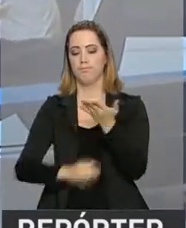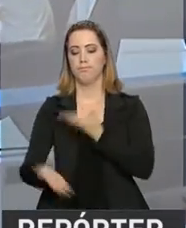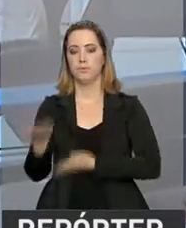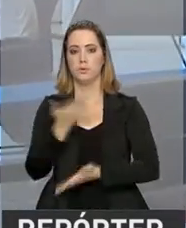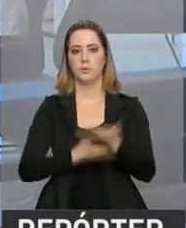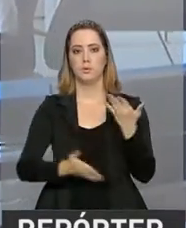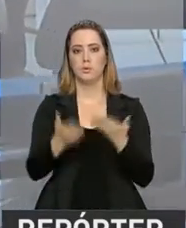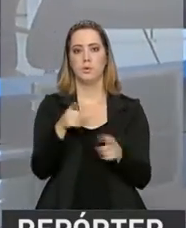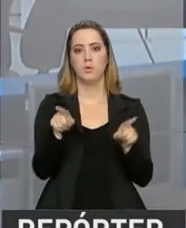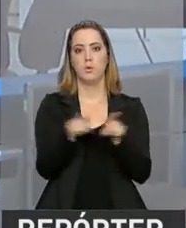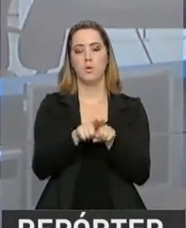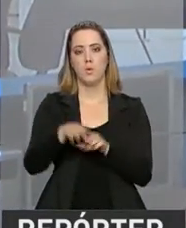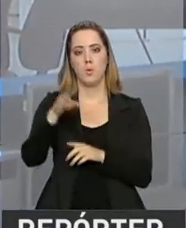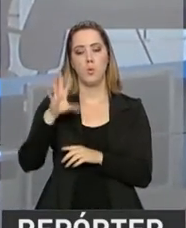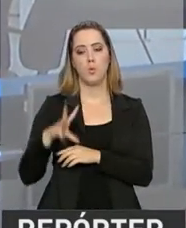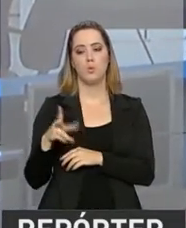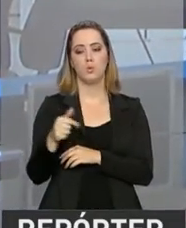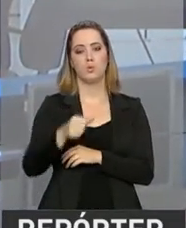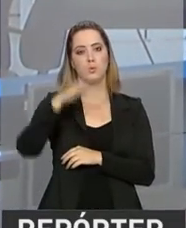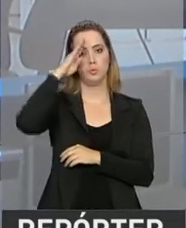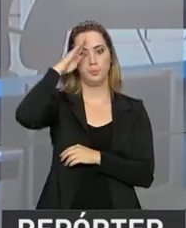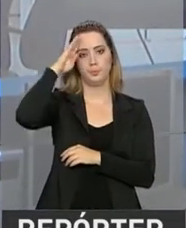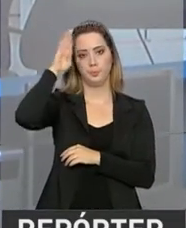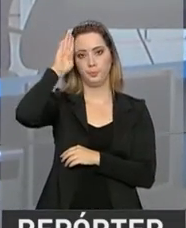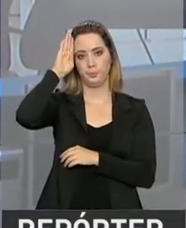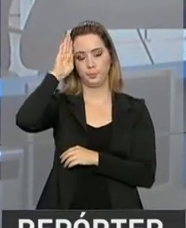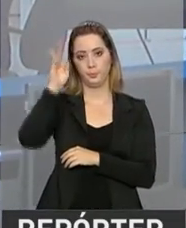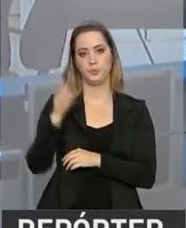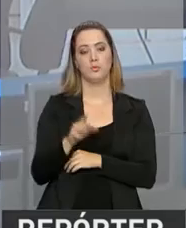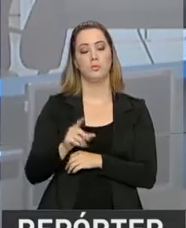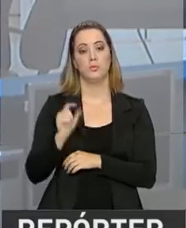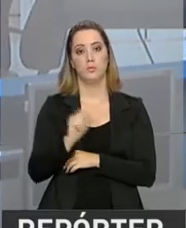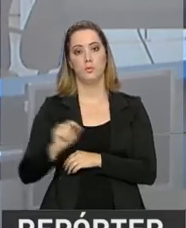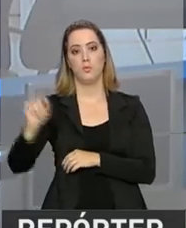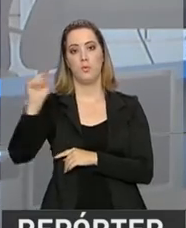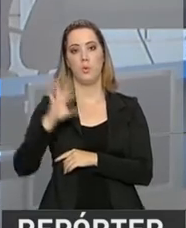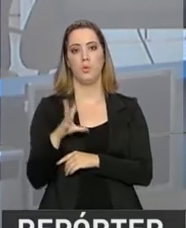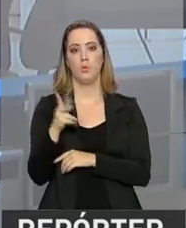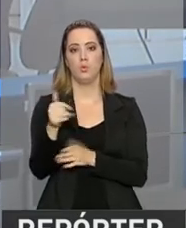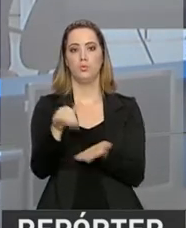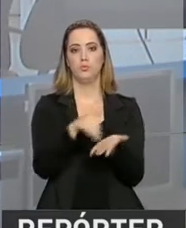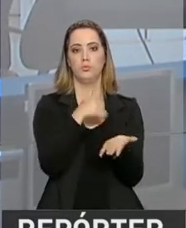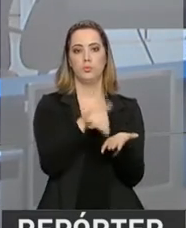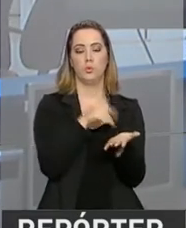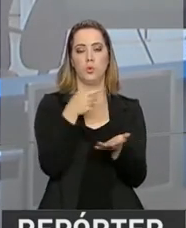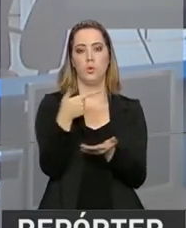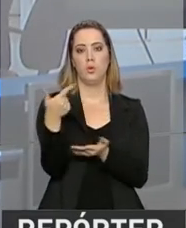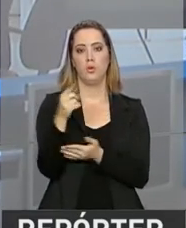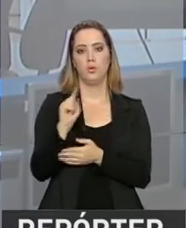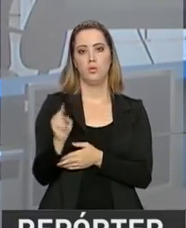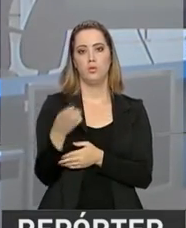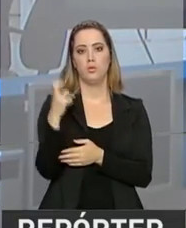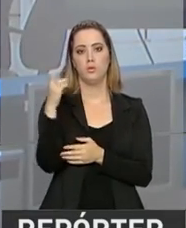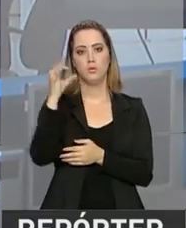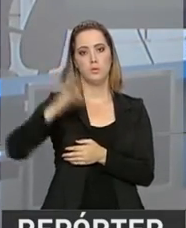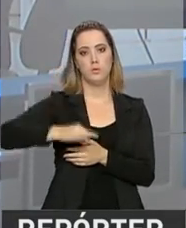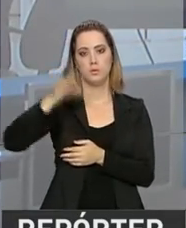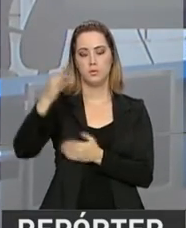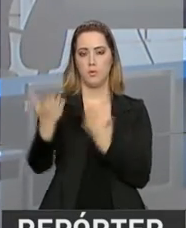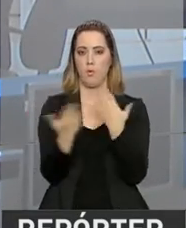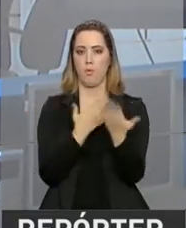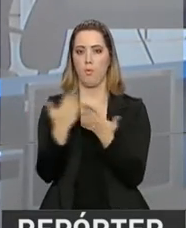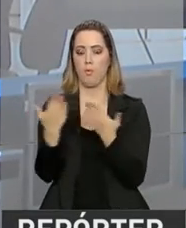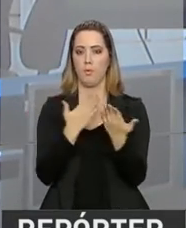os alunos de graduação e todo o país segundo a pesquisa o total de matrículas subiu dois e meio por cento em 2015 se